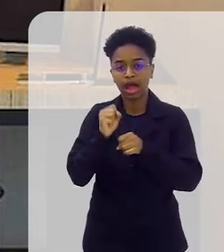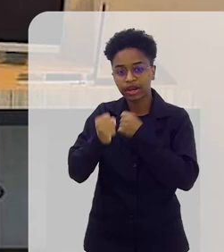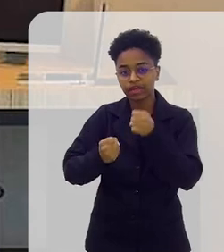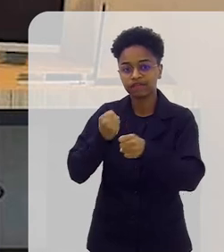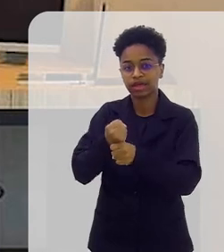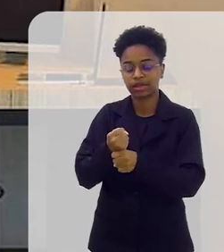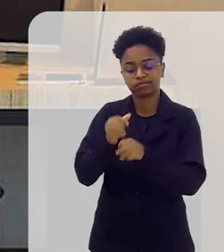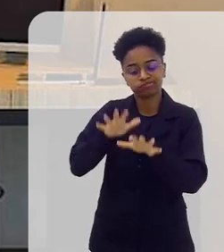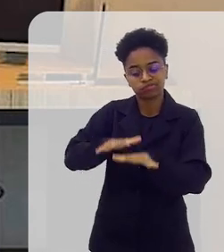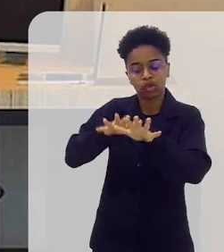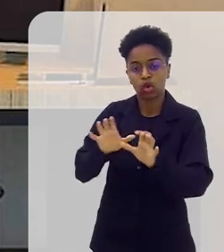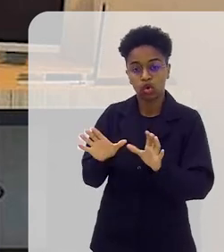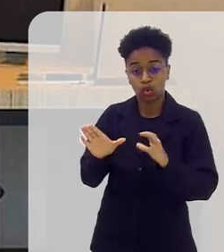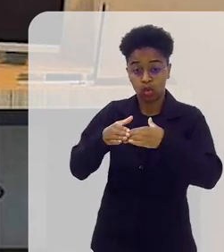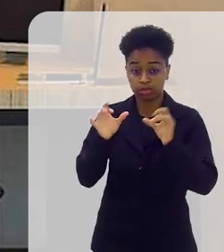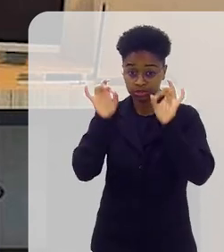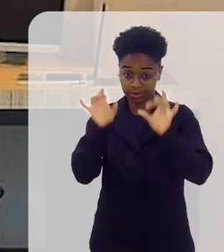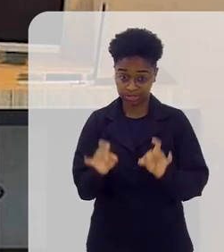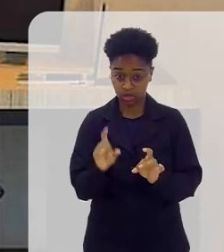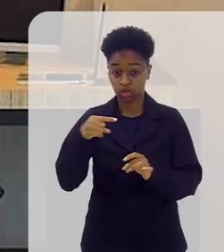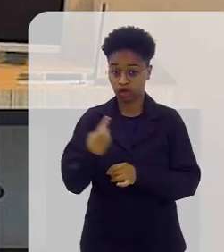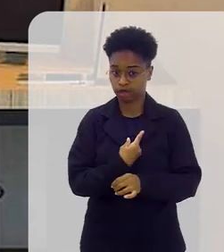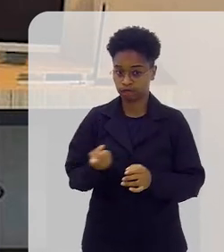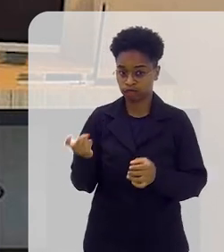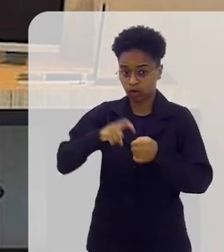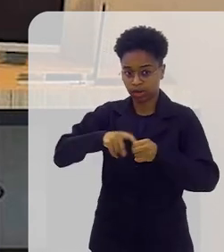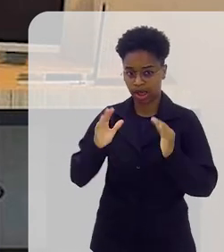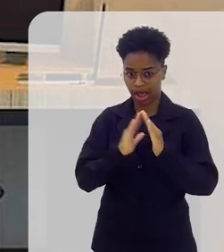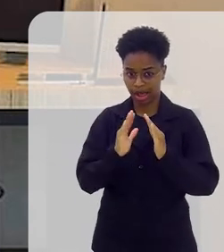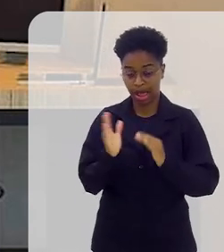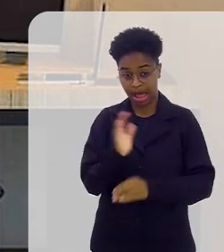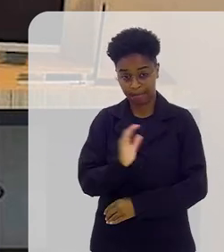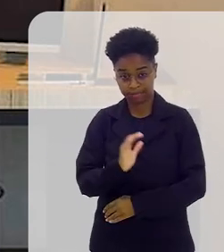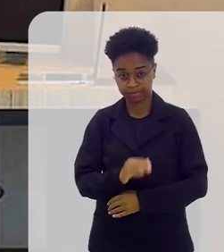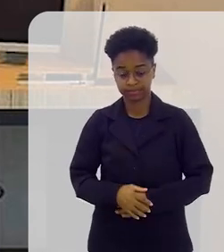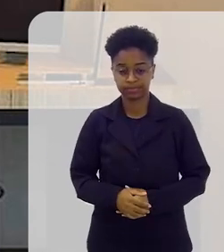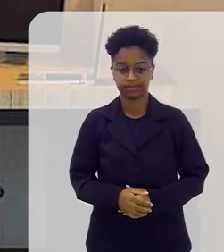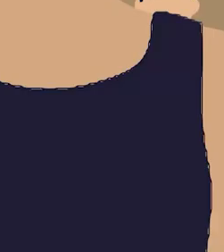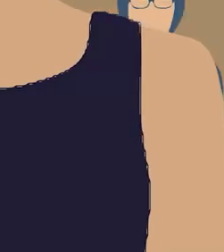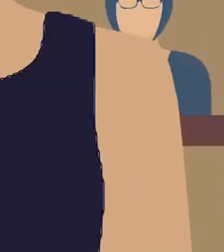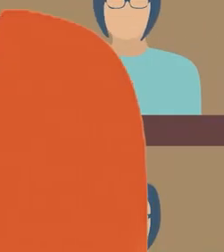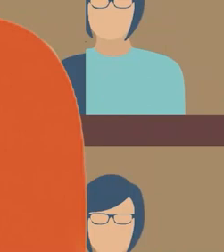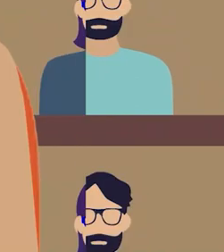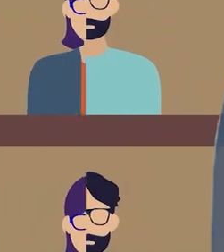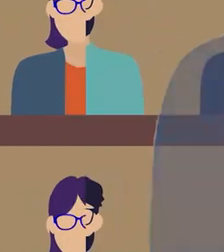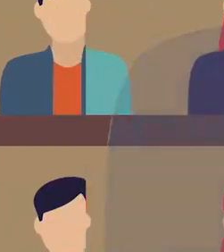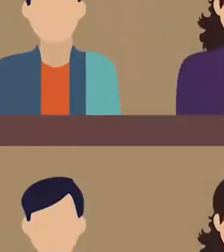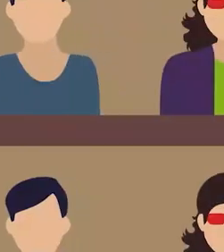ano que vem vai desfilar pelo Grupo Especial. Não saia daí, a gente volta rapidinho.